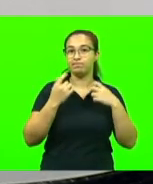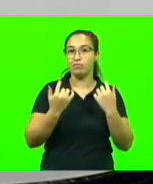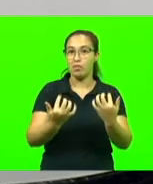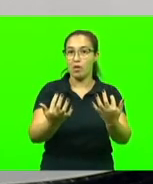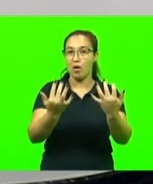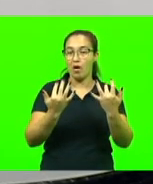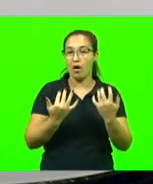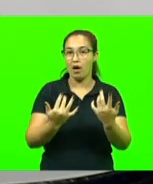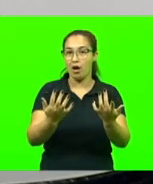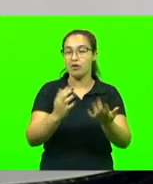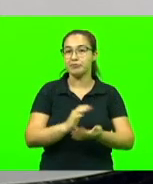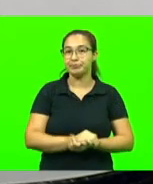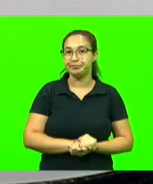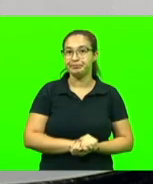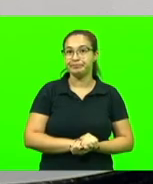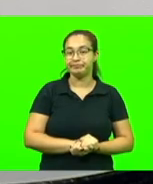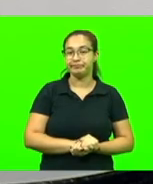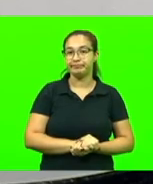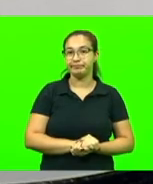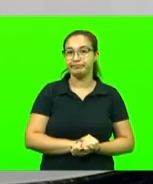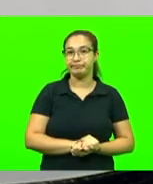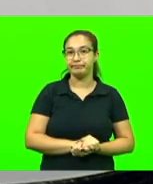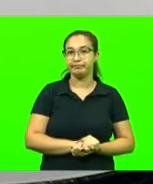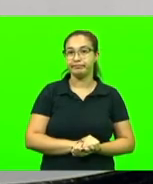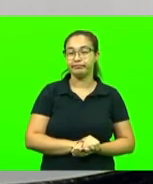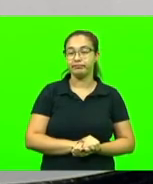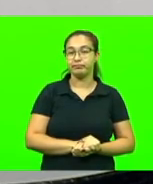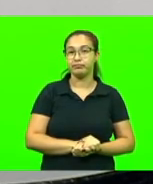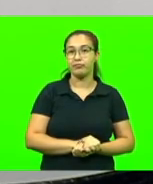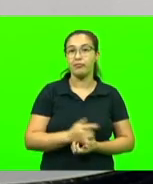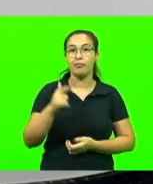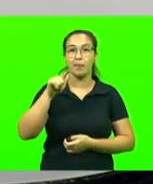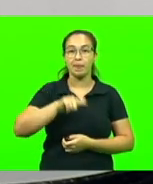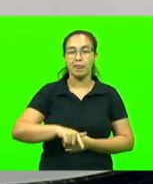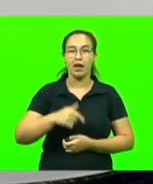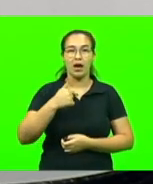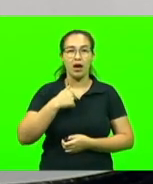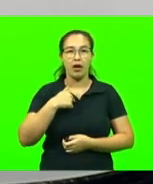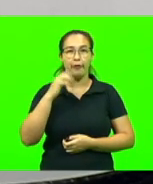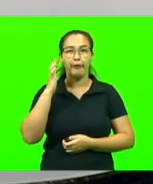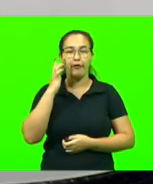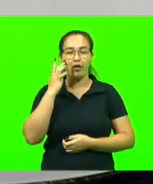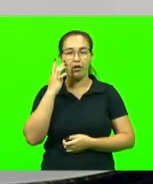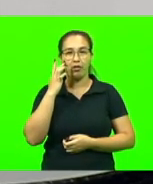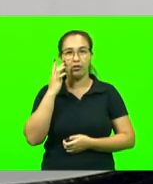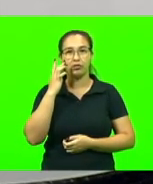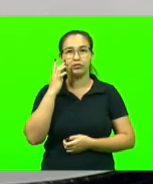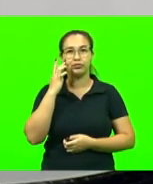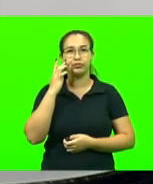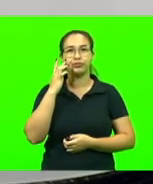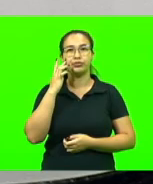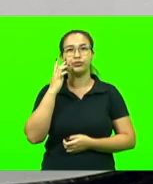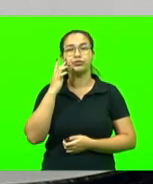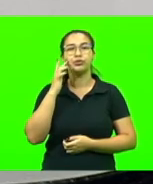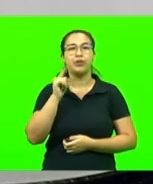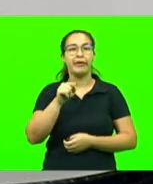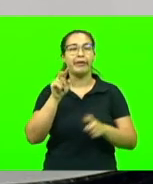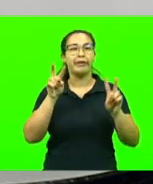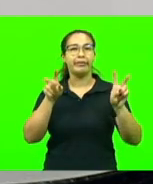Enfim, mas eu preciso também deixar aqui ponderar o meu ponto de vista. Assim, ó, no que concerne à